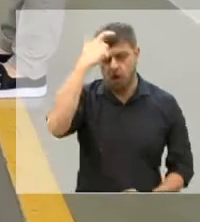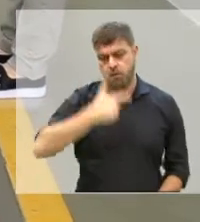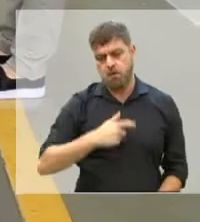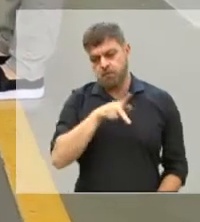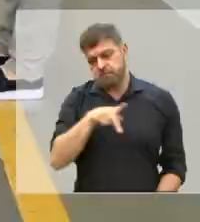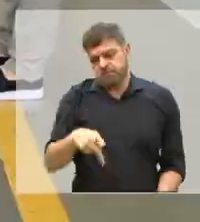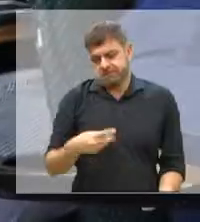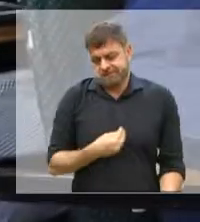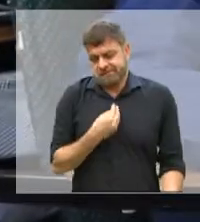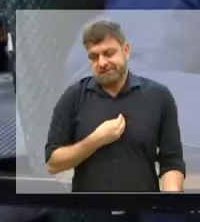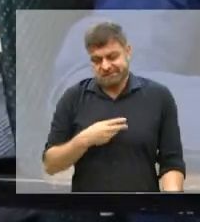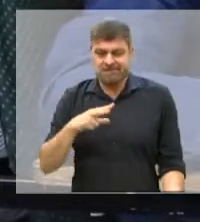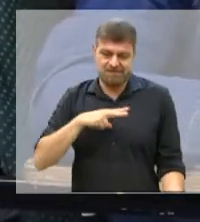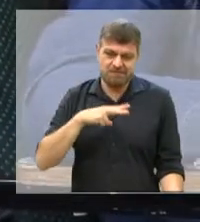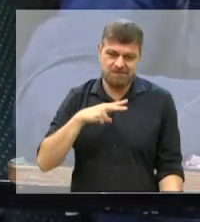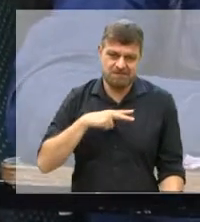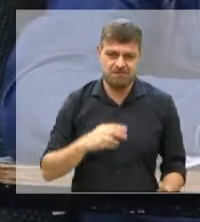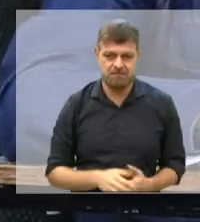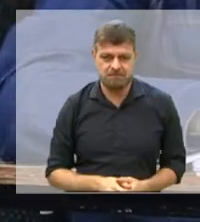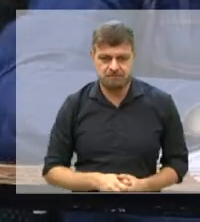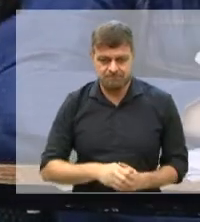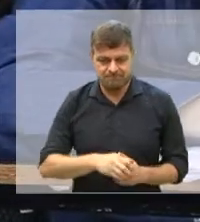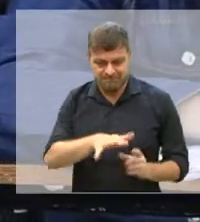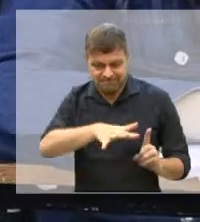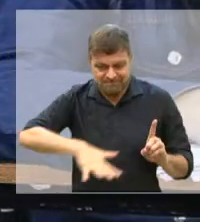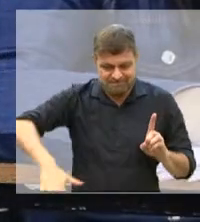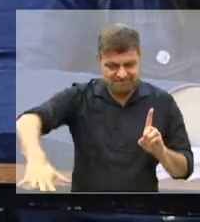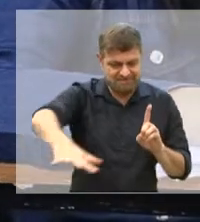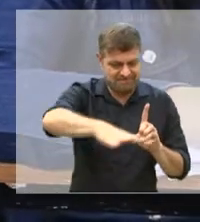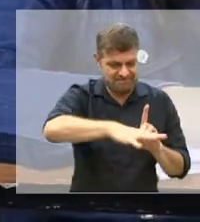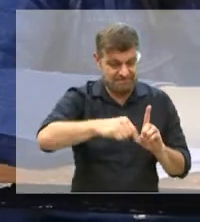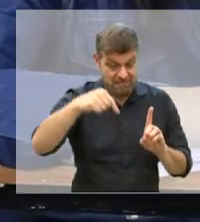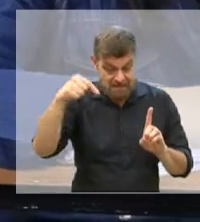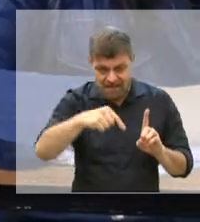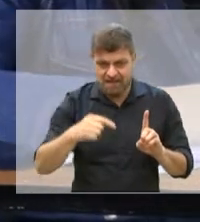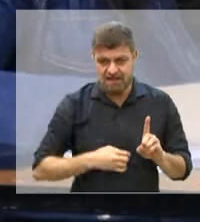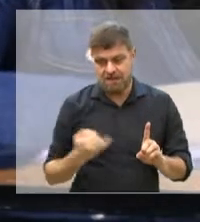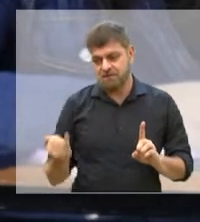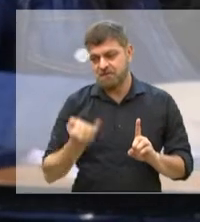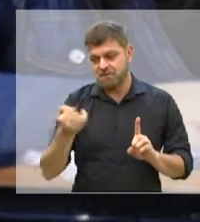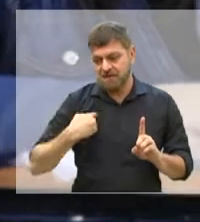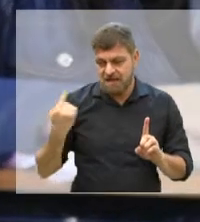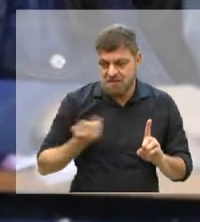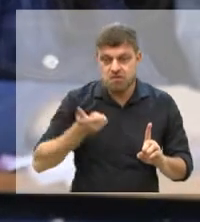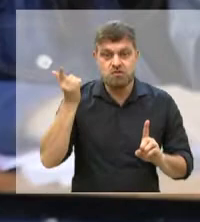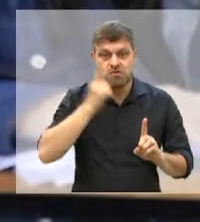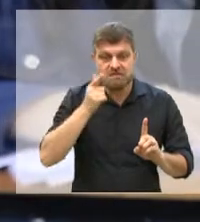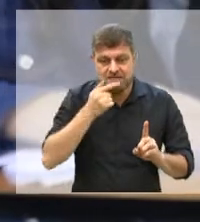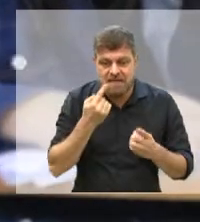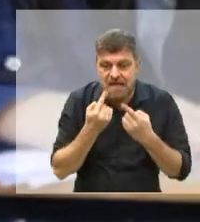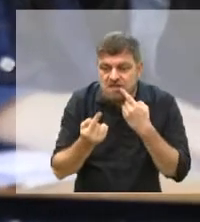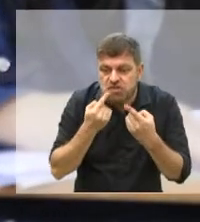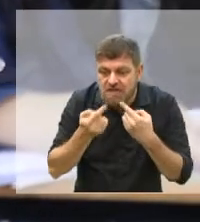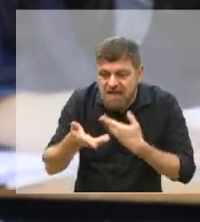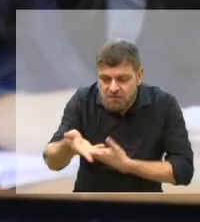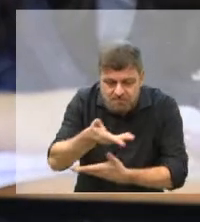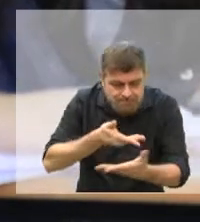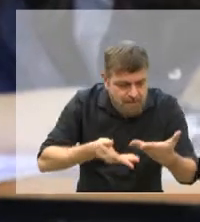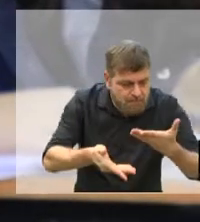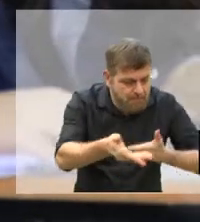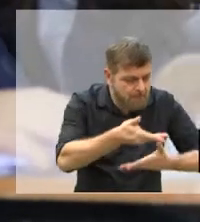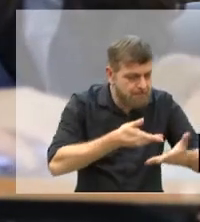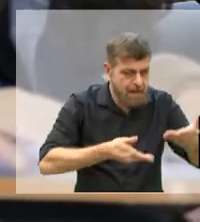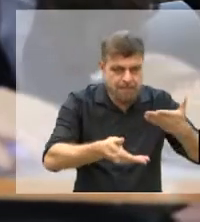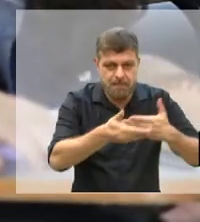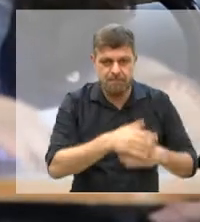experiências. Então, o ambiente de sala de aula, ele é muito rico se a gente consegue colocar em diálogo essa pluralidade, essa